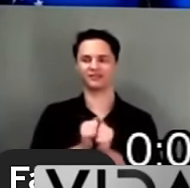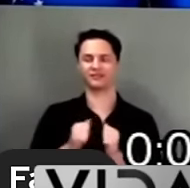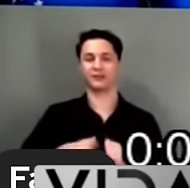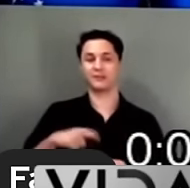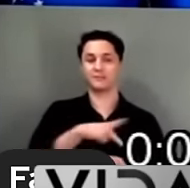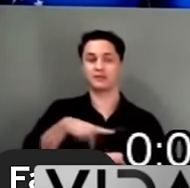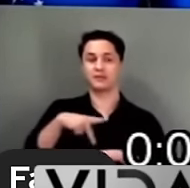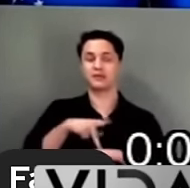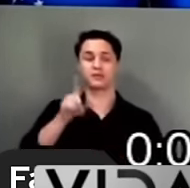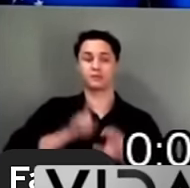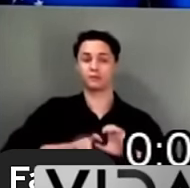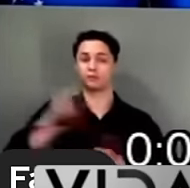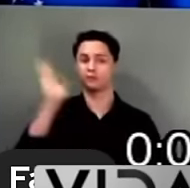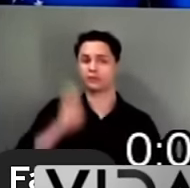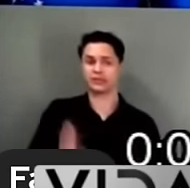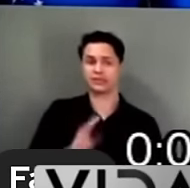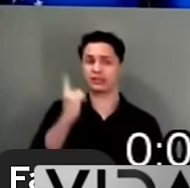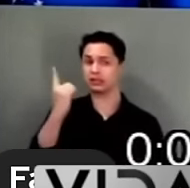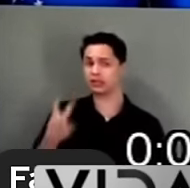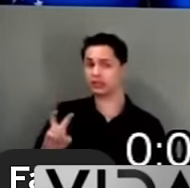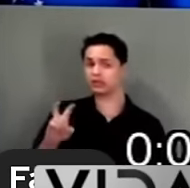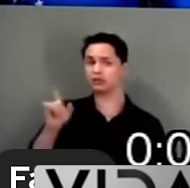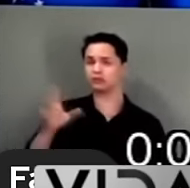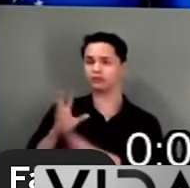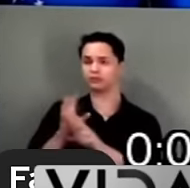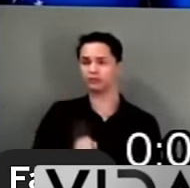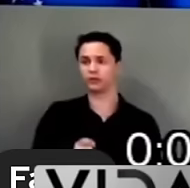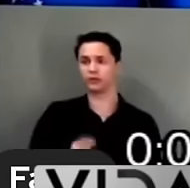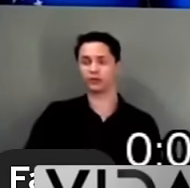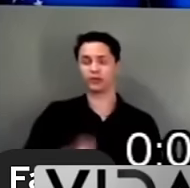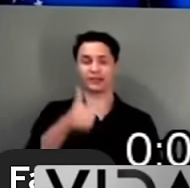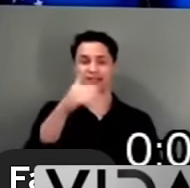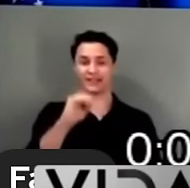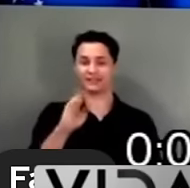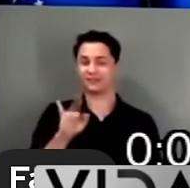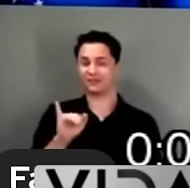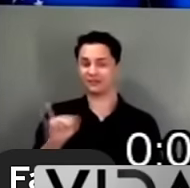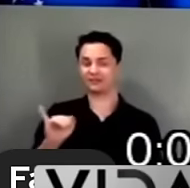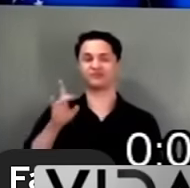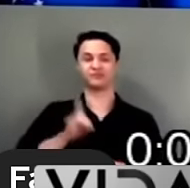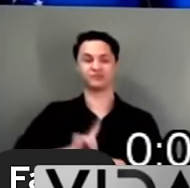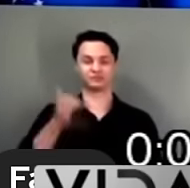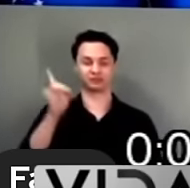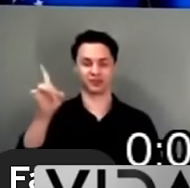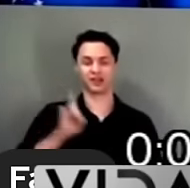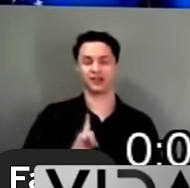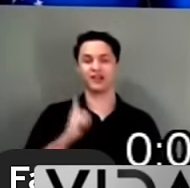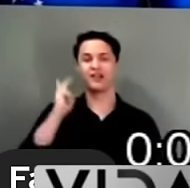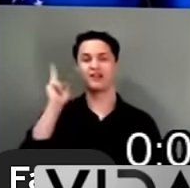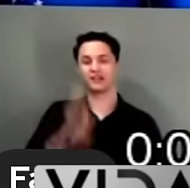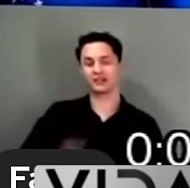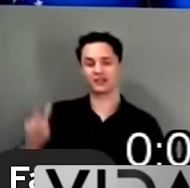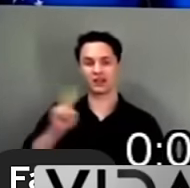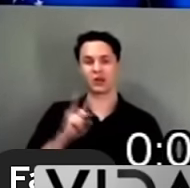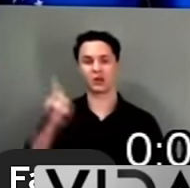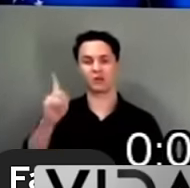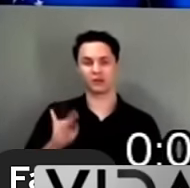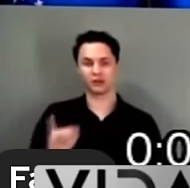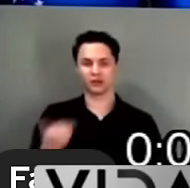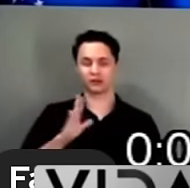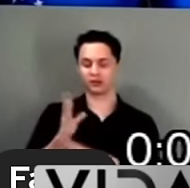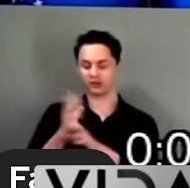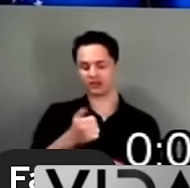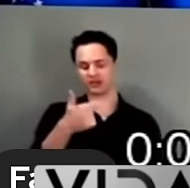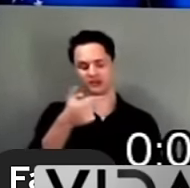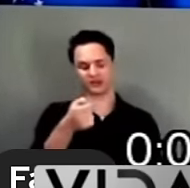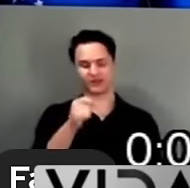o Brasil aqui, gente. 15? 15. Total dá quase 10 bilhões de dólares. Só Venezuela é 1 bilhão. Cuba, 120 milhões de